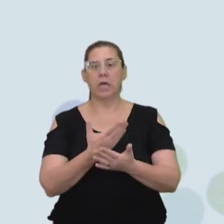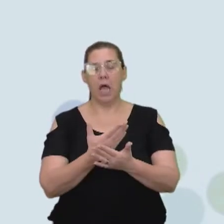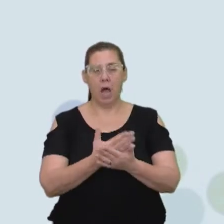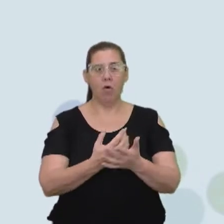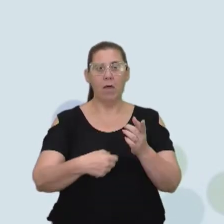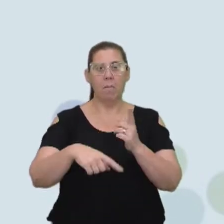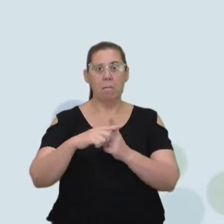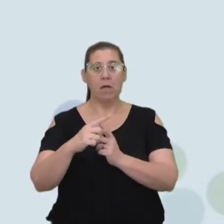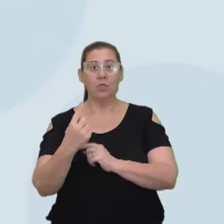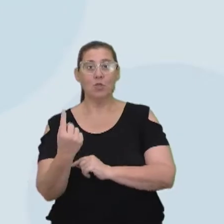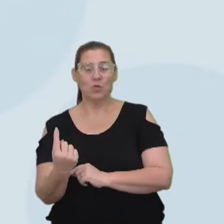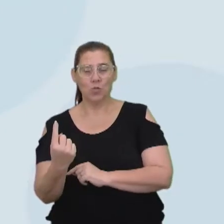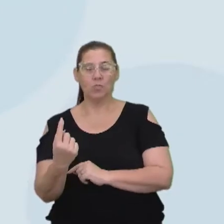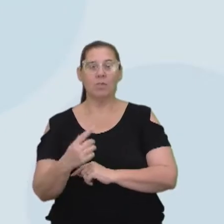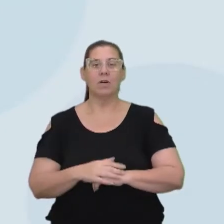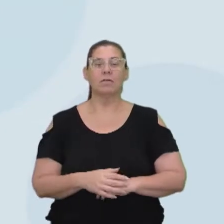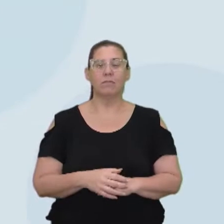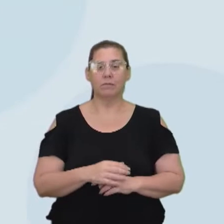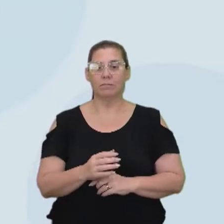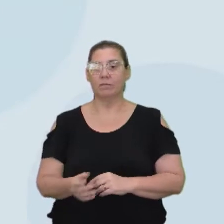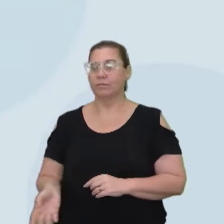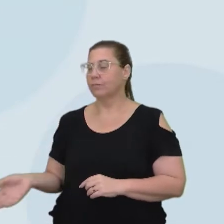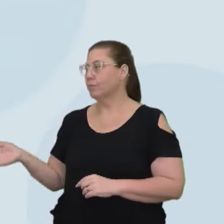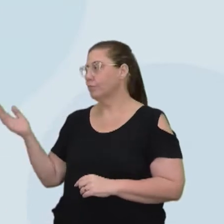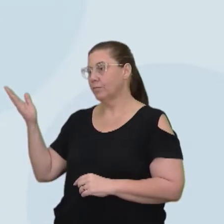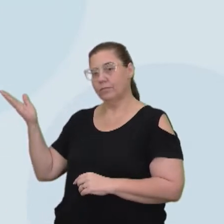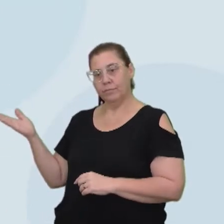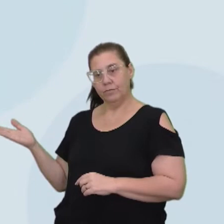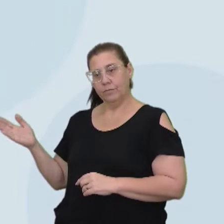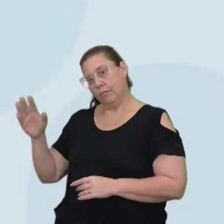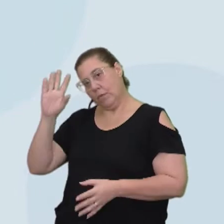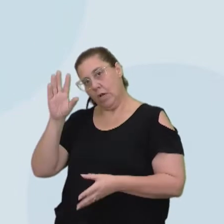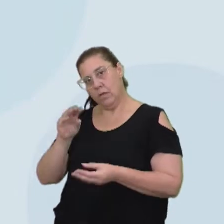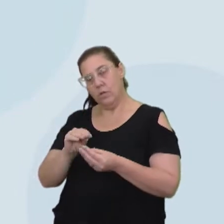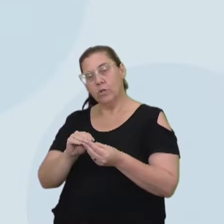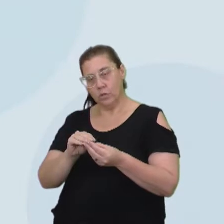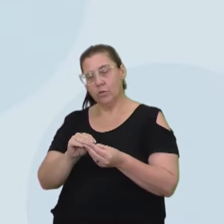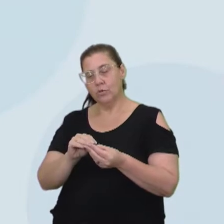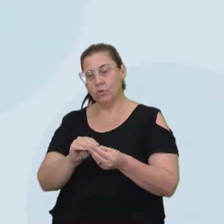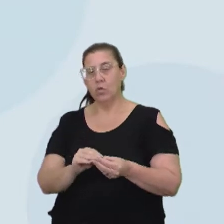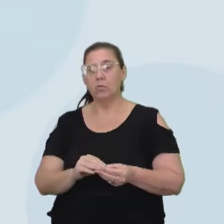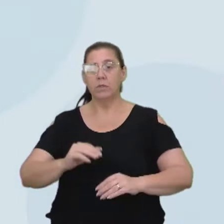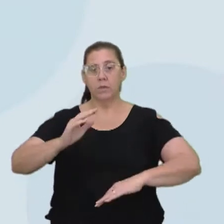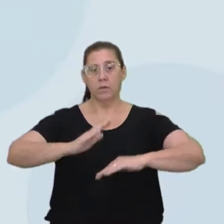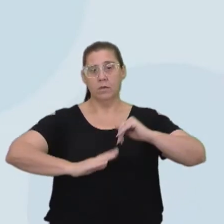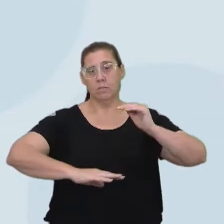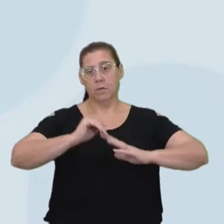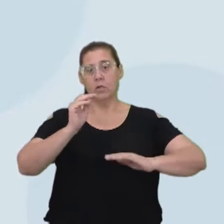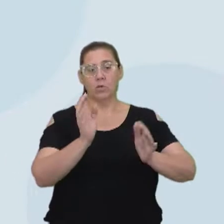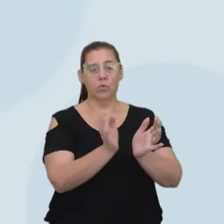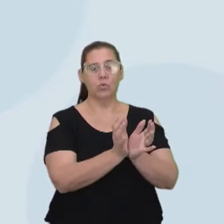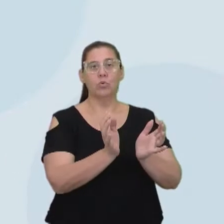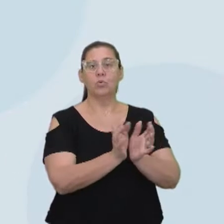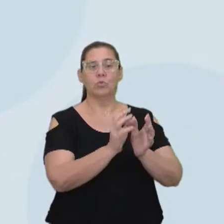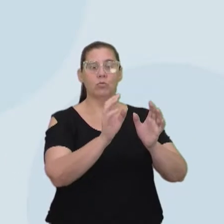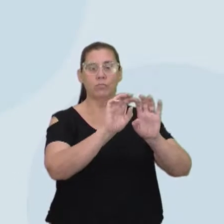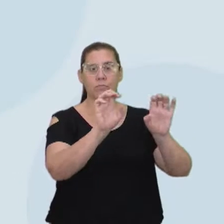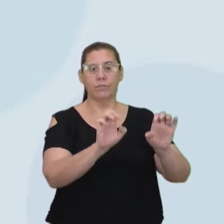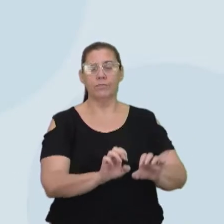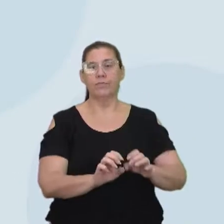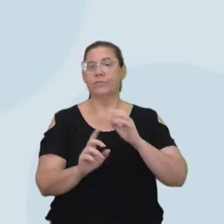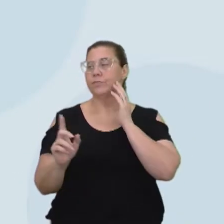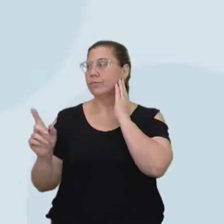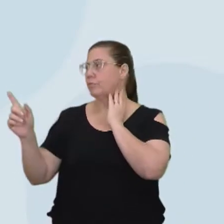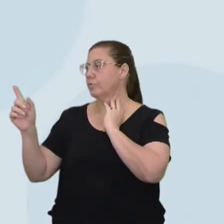uma. Aproveitando a tela, a gente sempre tem o resumo do componente, as habilidades dos eixos estruturantes, né, que são